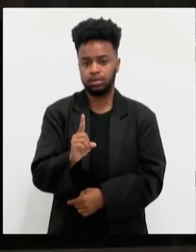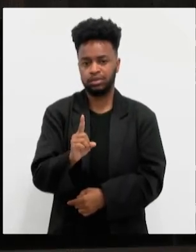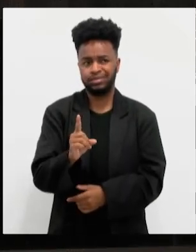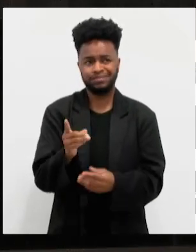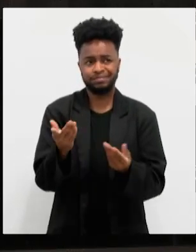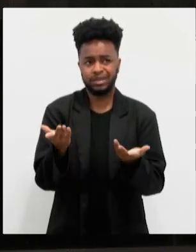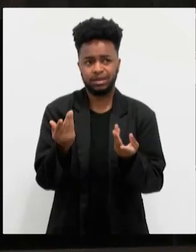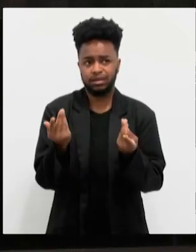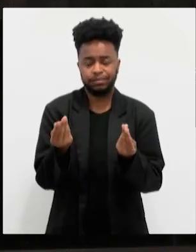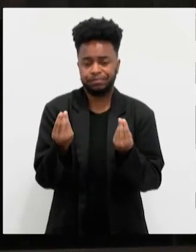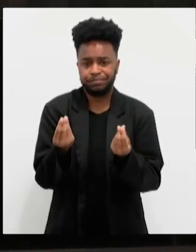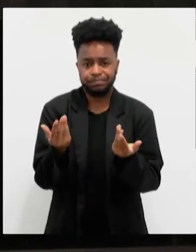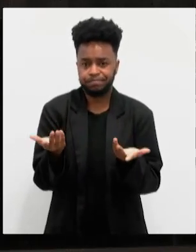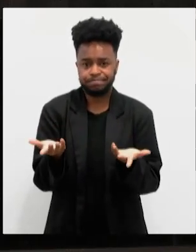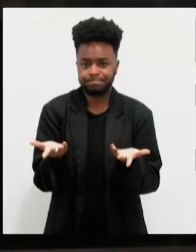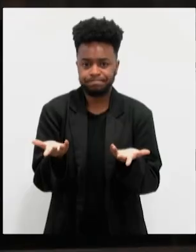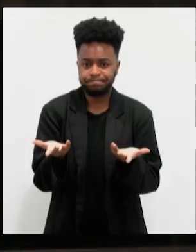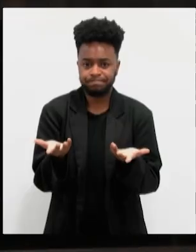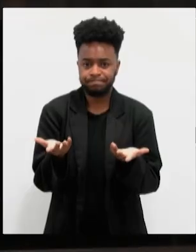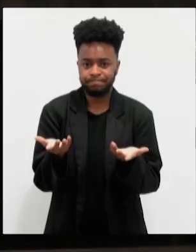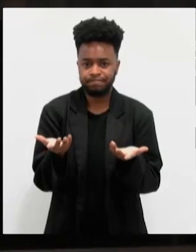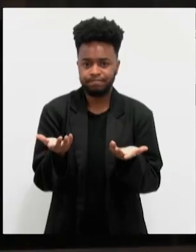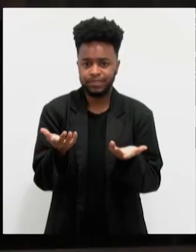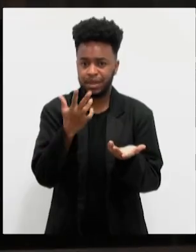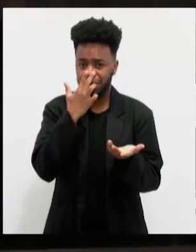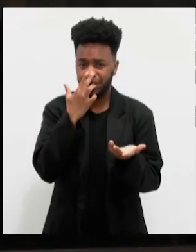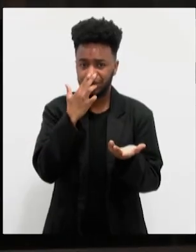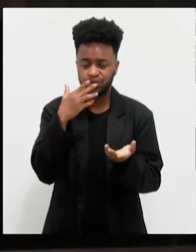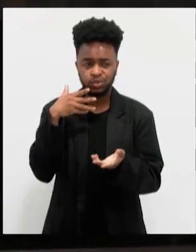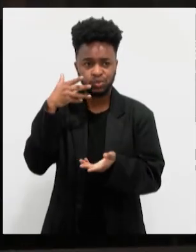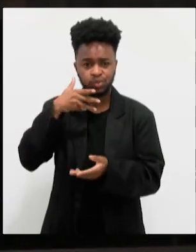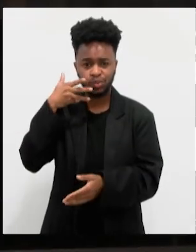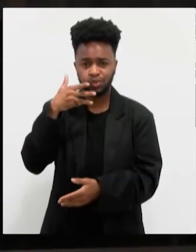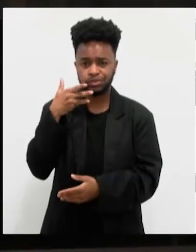sabe, isso é um discurso